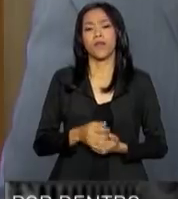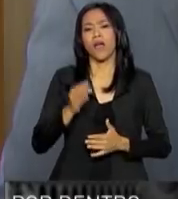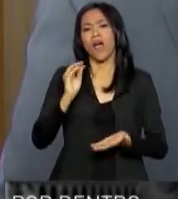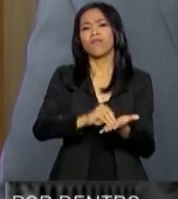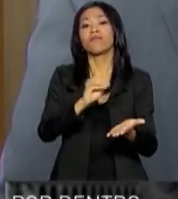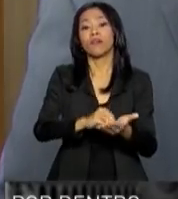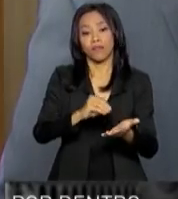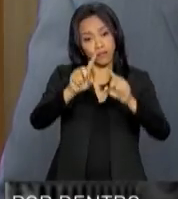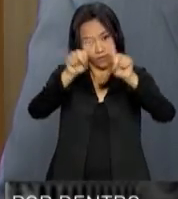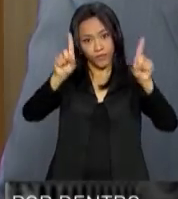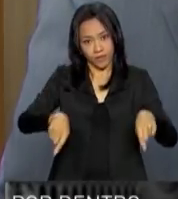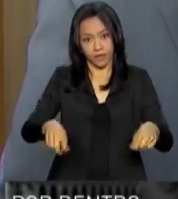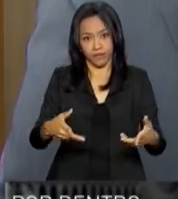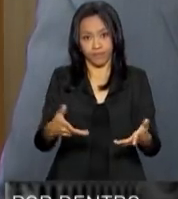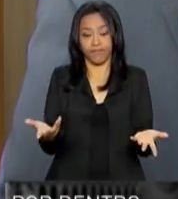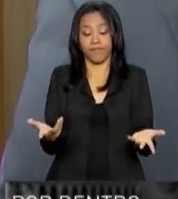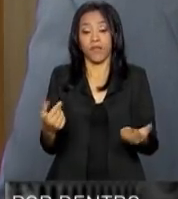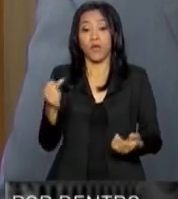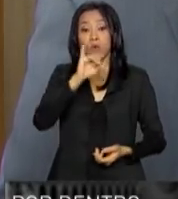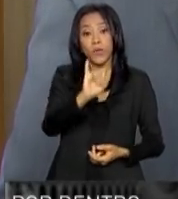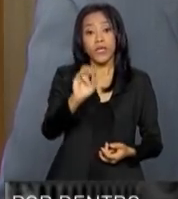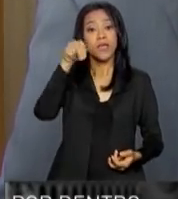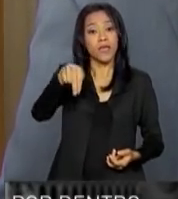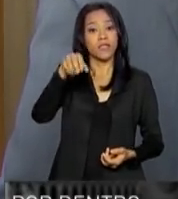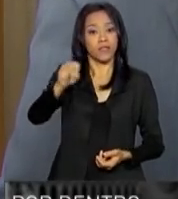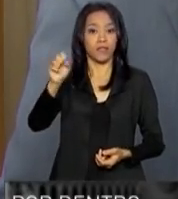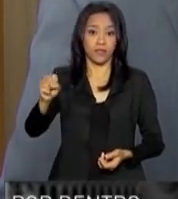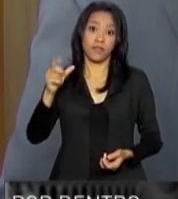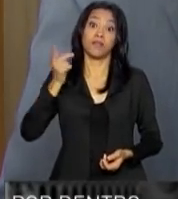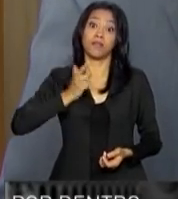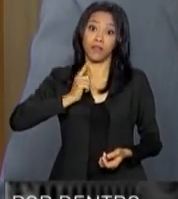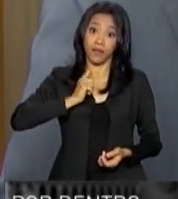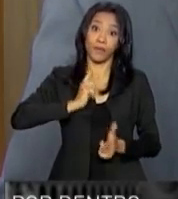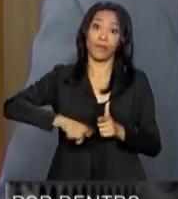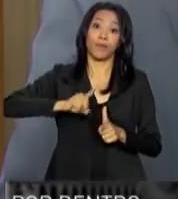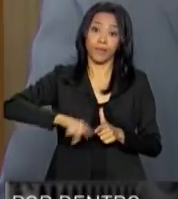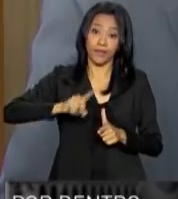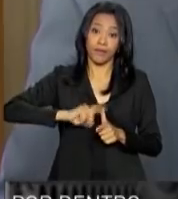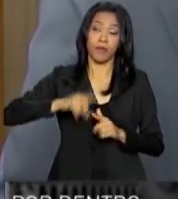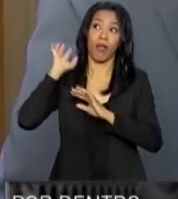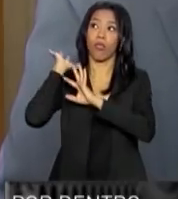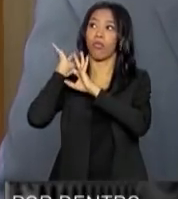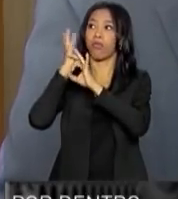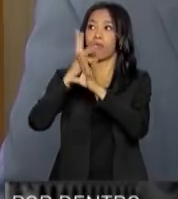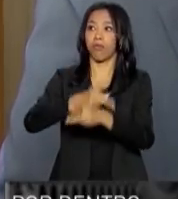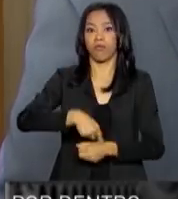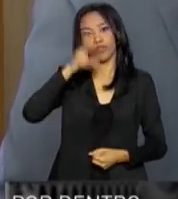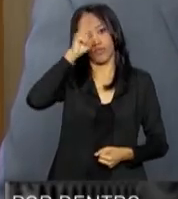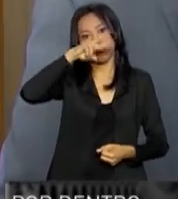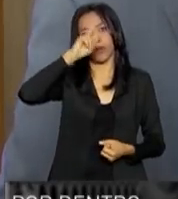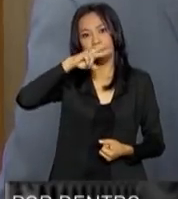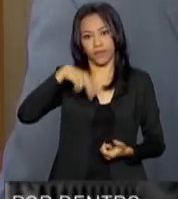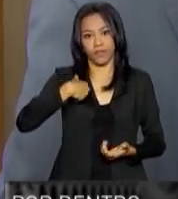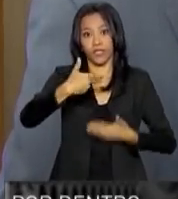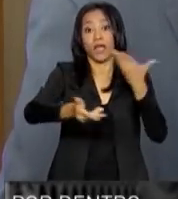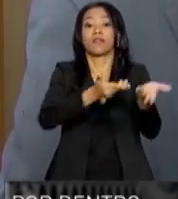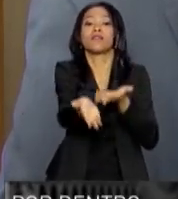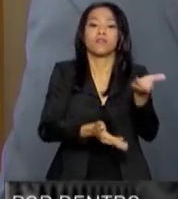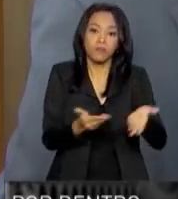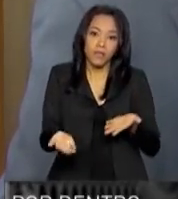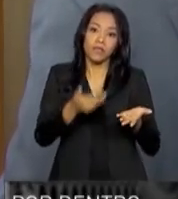pessoal a o inss historicamente ele já tem um problema de atendimento à população brasileira não é uma coisa nova uma